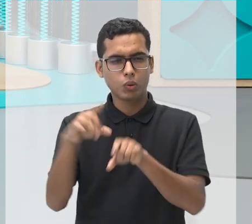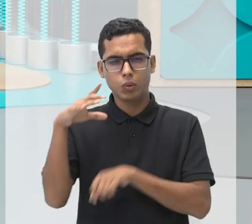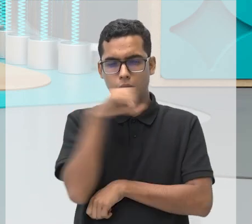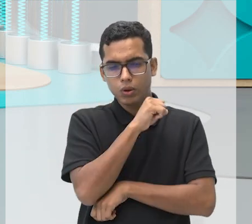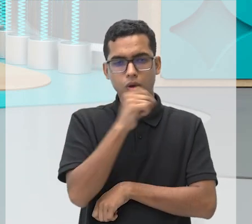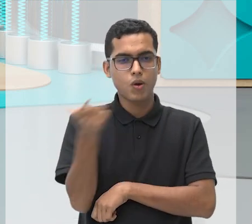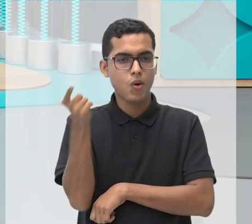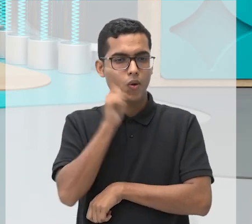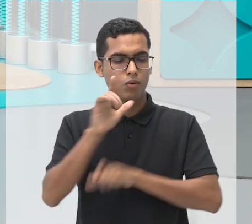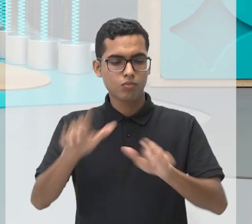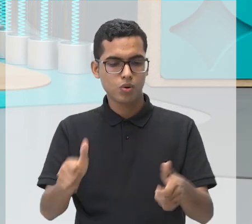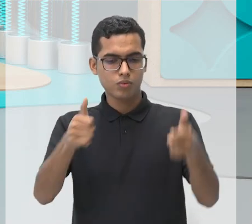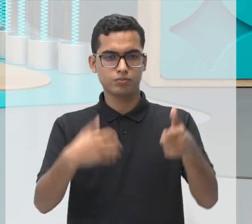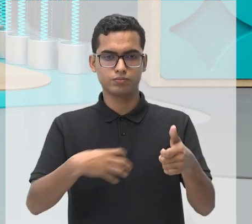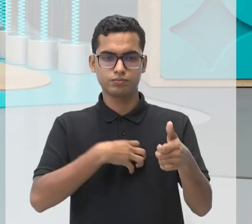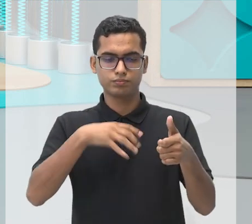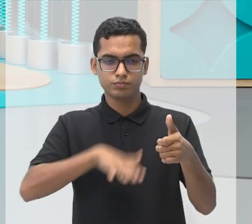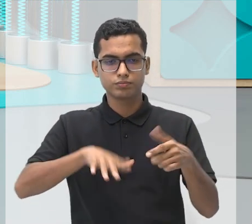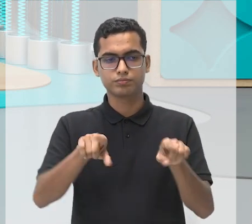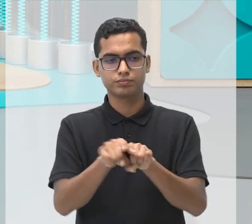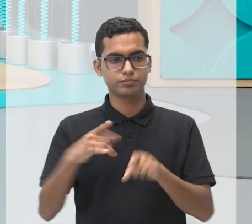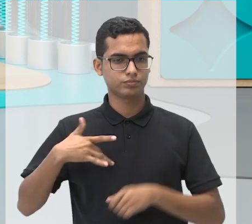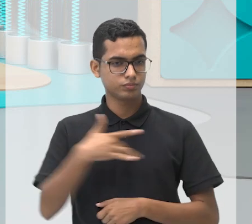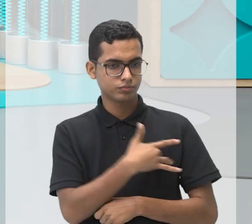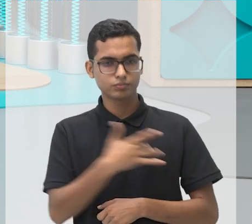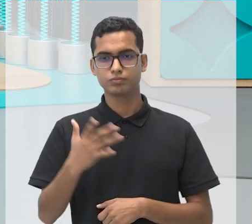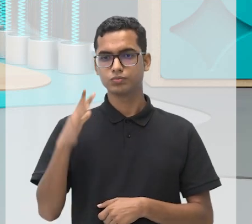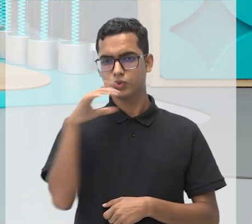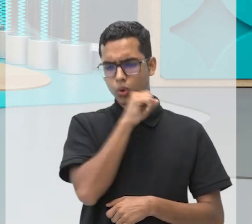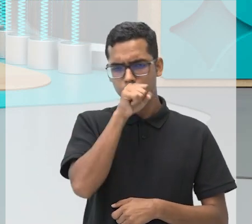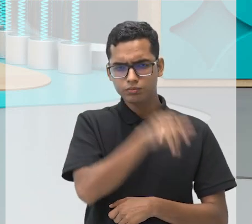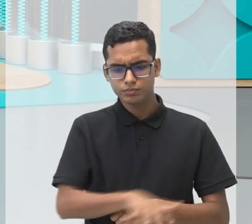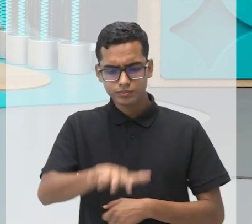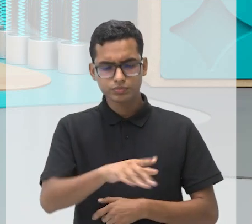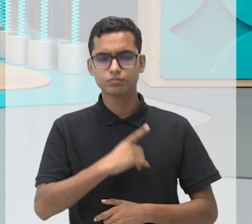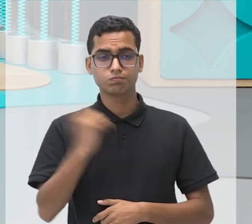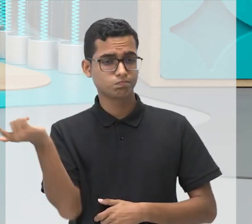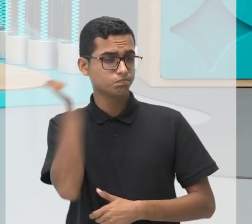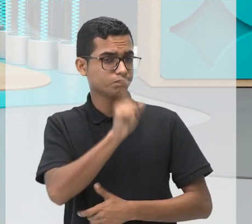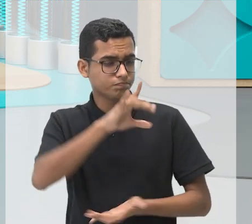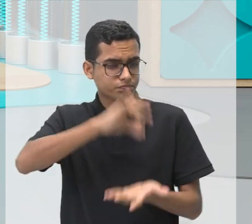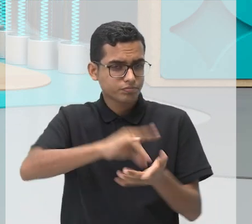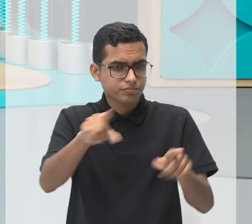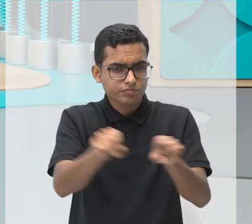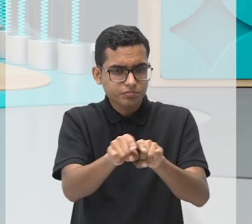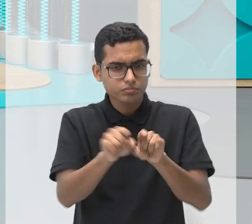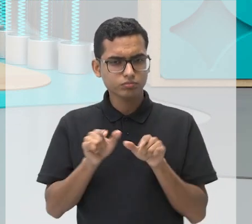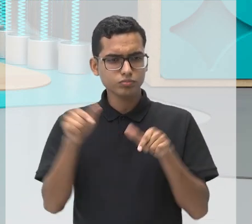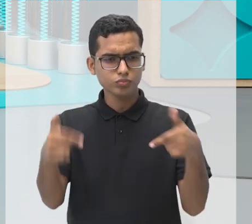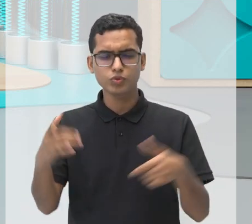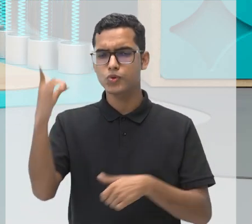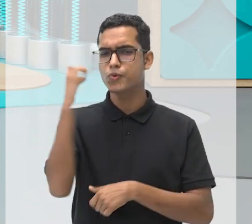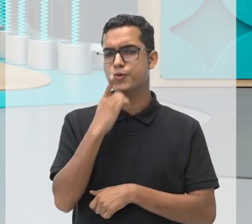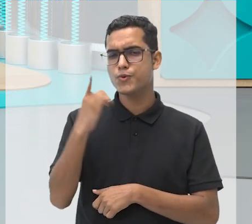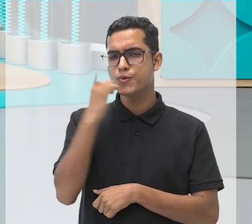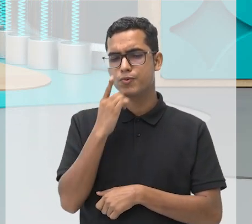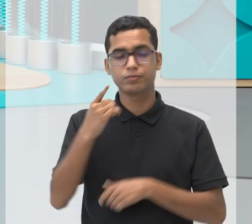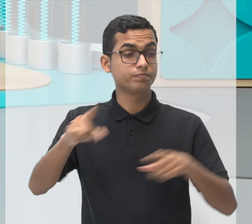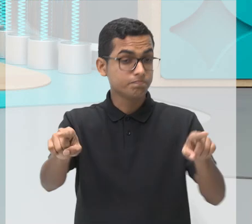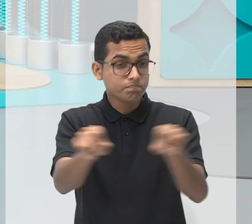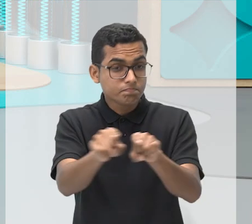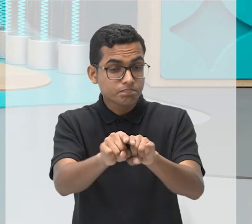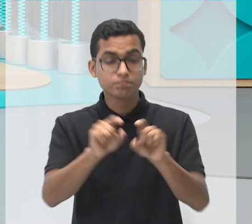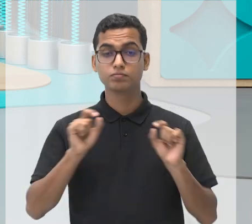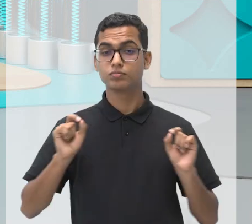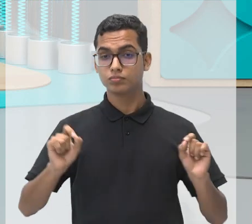aí pensar nesse aspecto da velocidade para realizar essas atividades do nosso dia a dia e